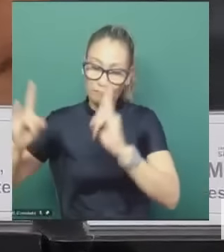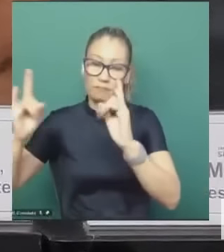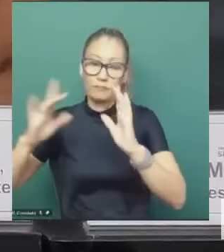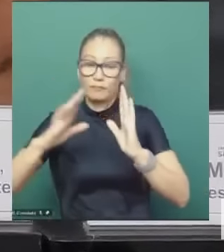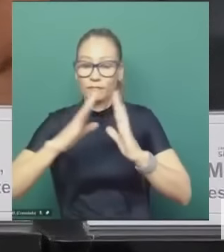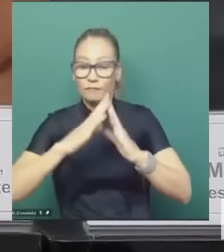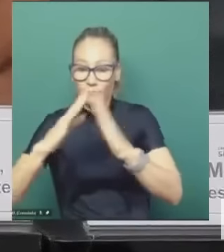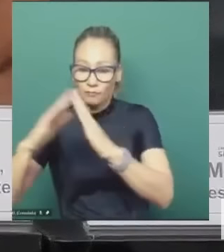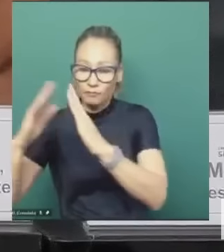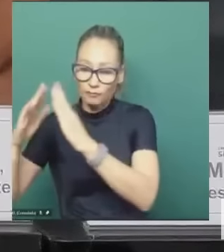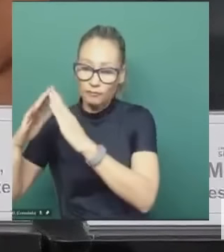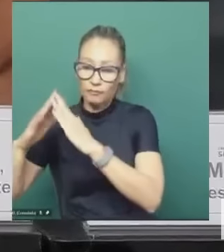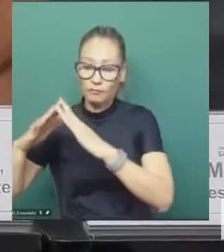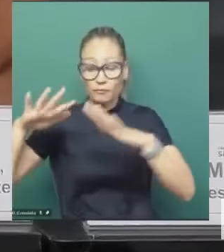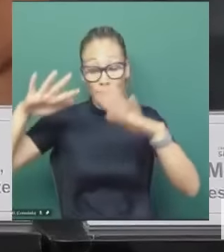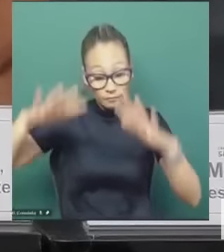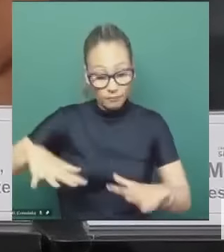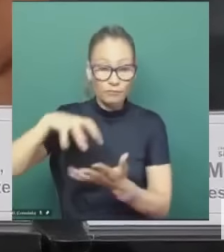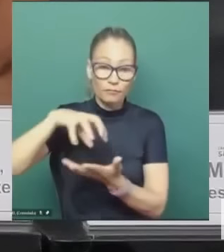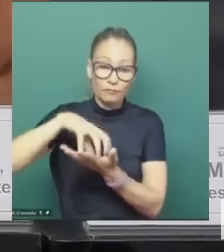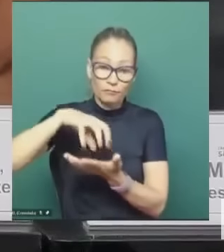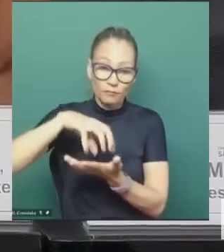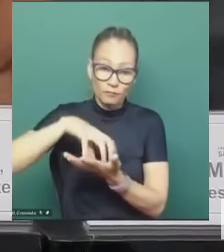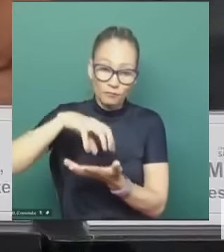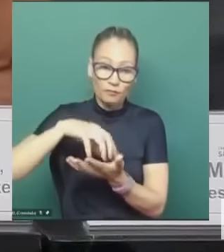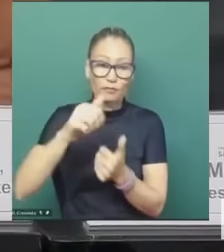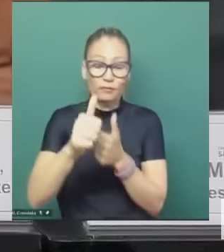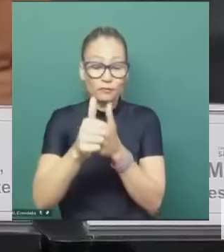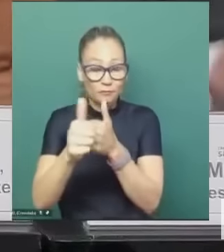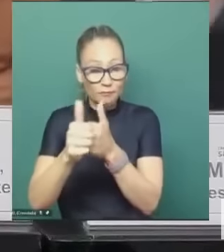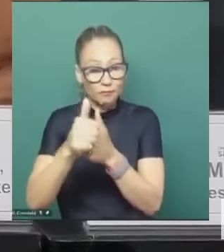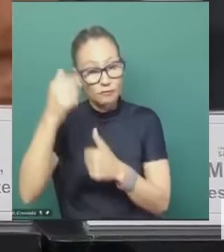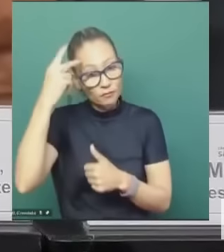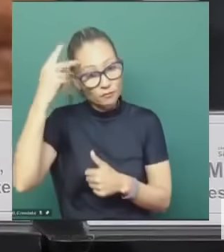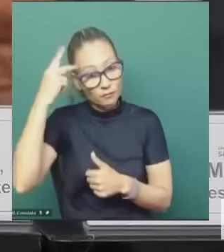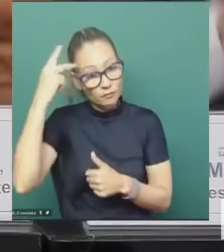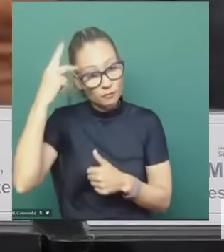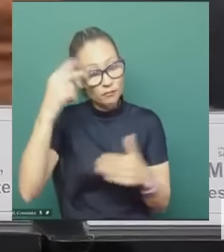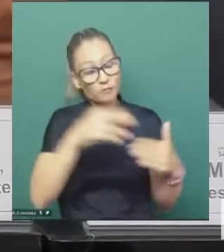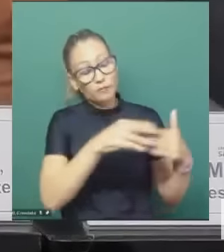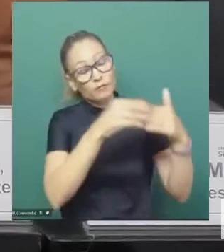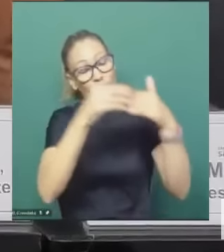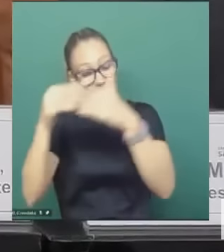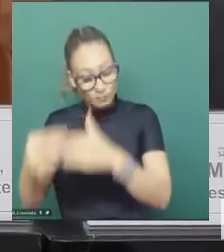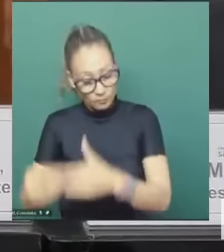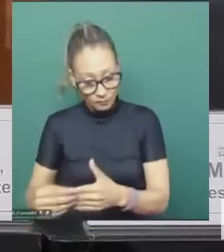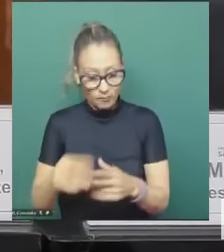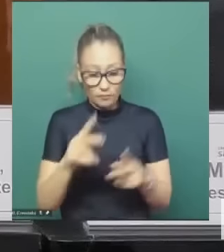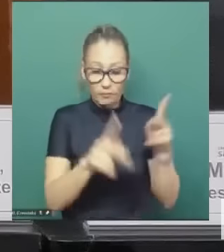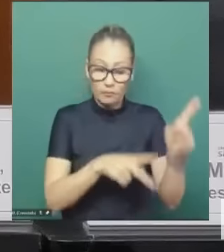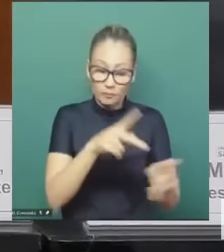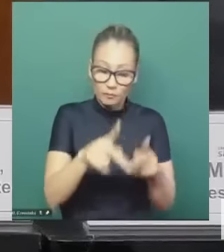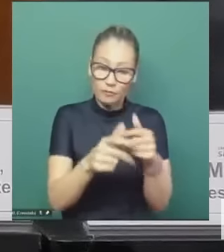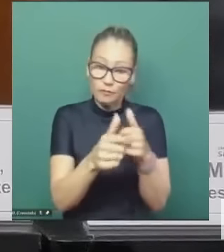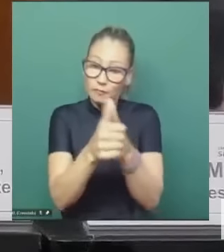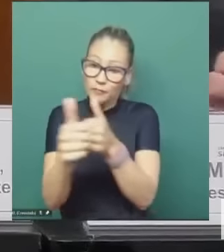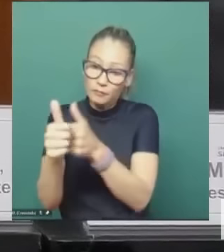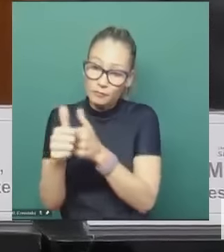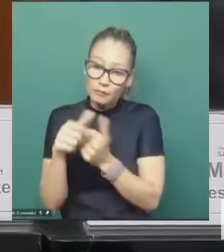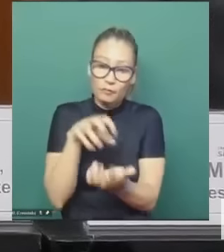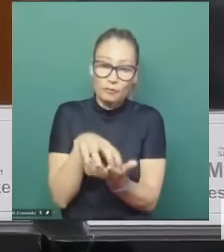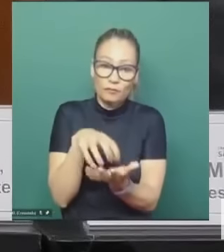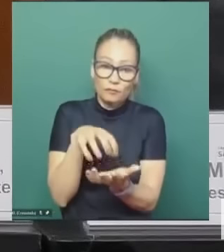de centralidade, para que possam morar perto do centro de São Paulo, trazendo assim a população mais carente para próximo do centro e criando uma dinâmica próxima das estações